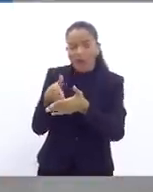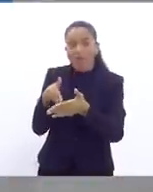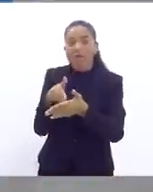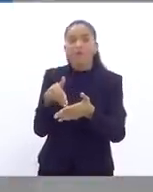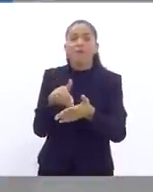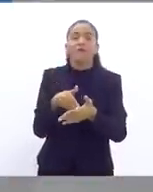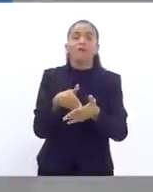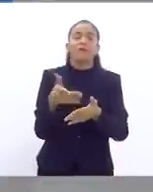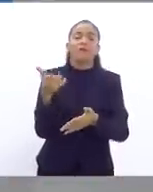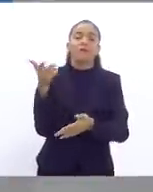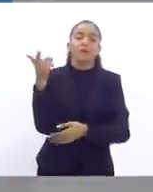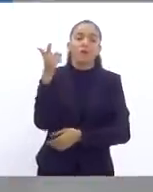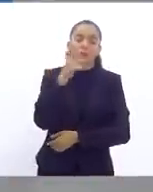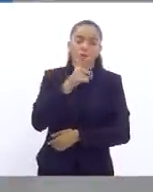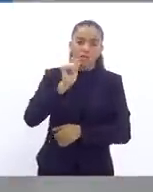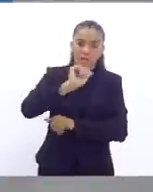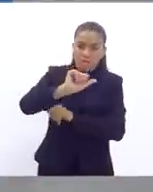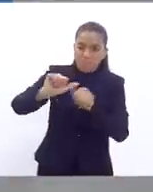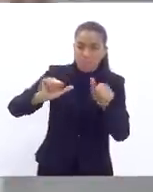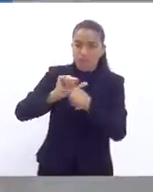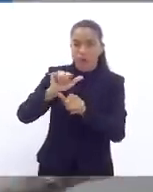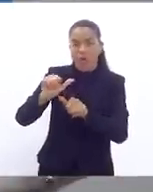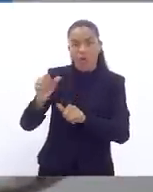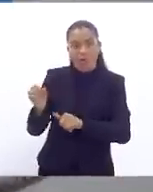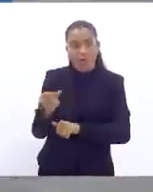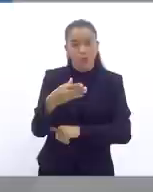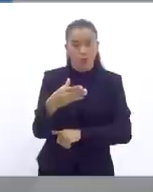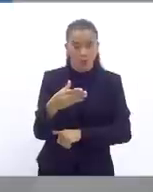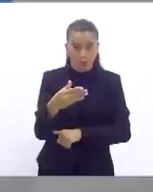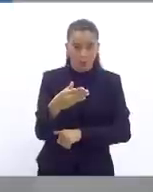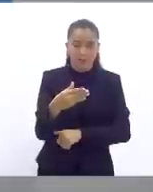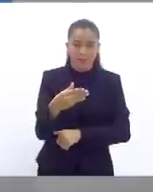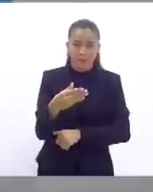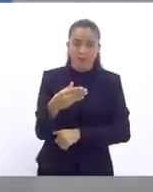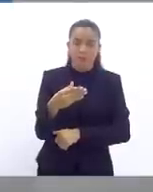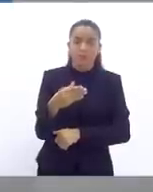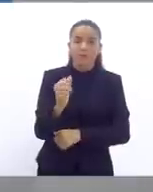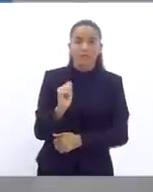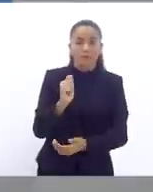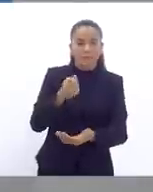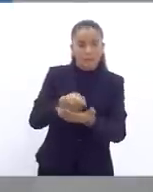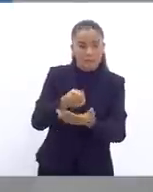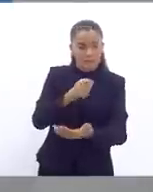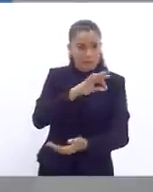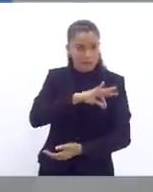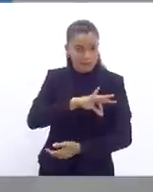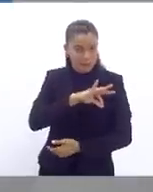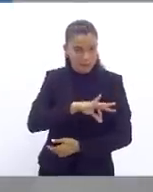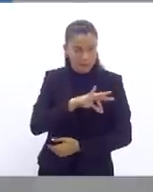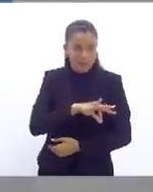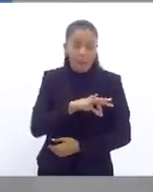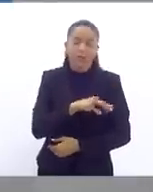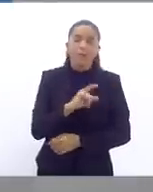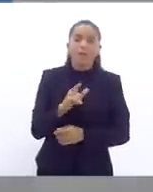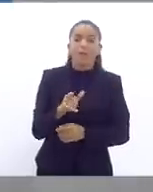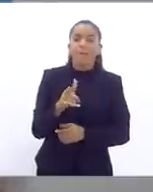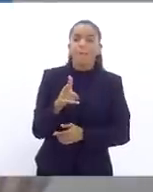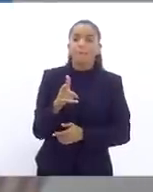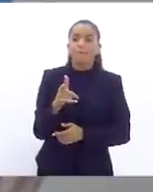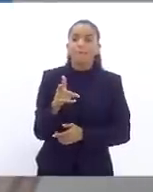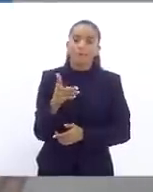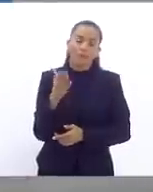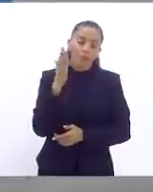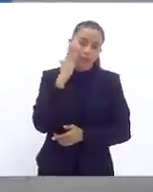a essa tua atualização dois desse pagamento né é considerando que